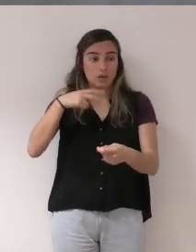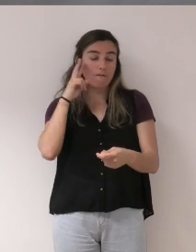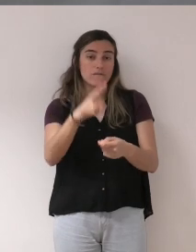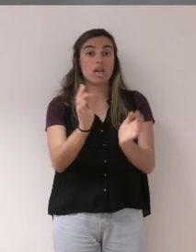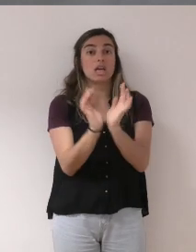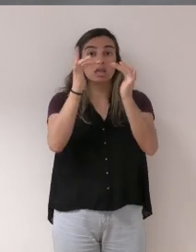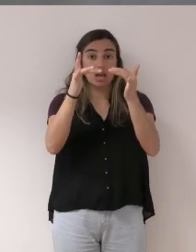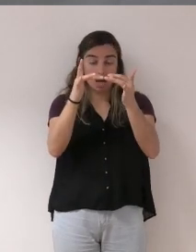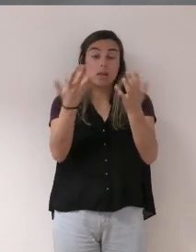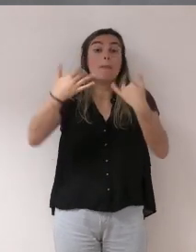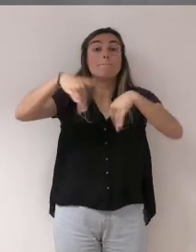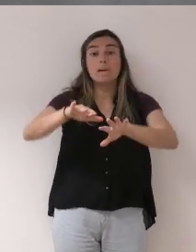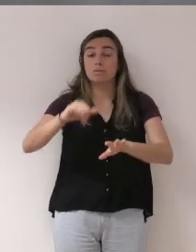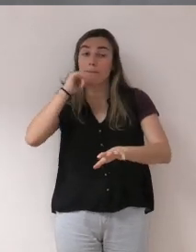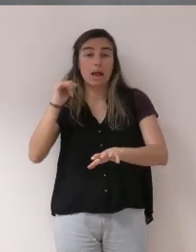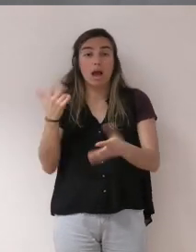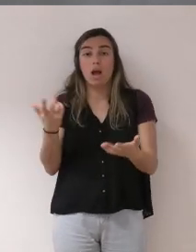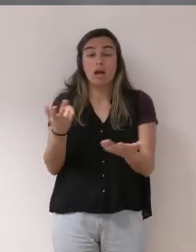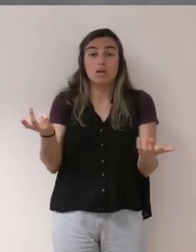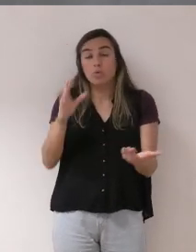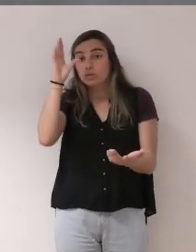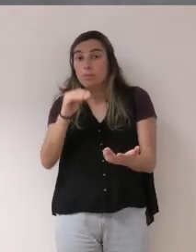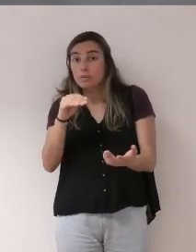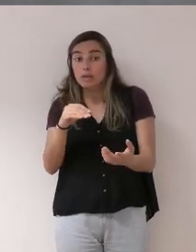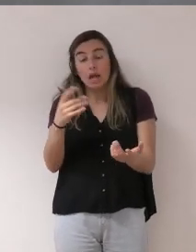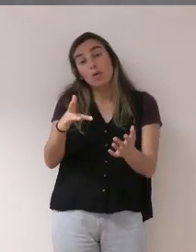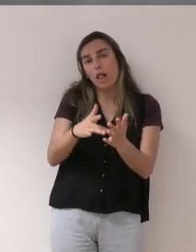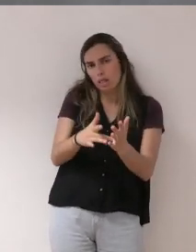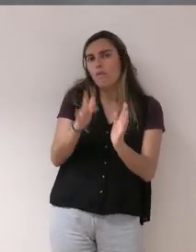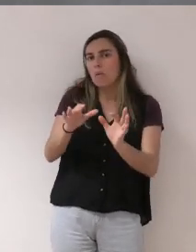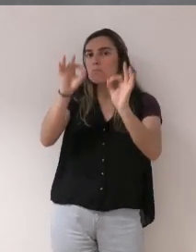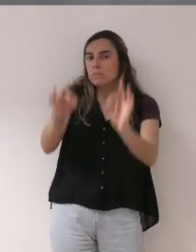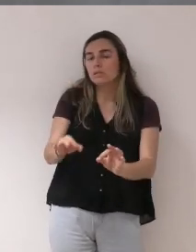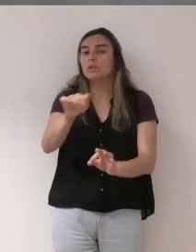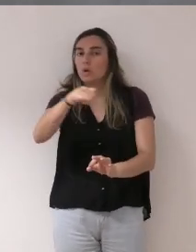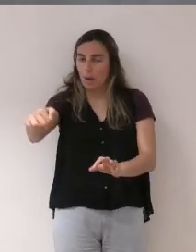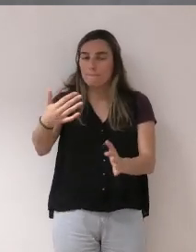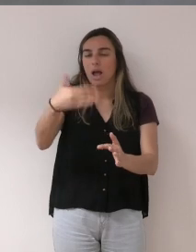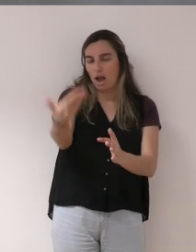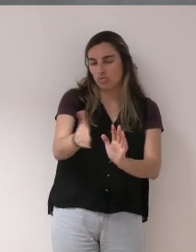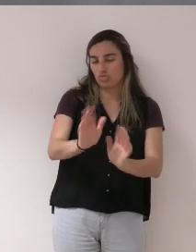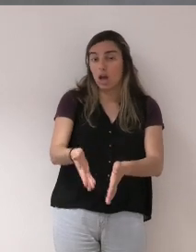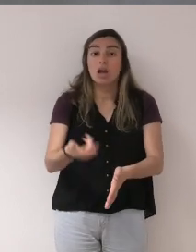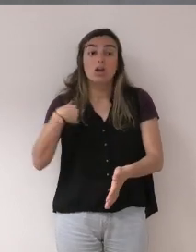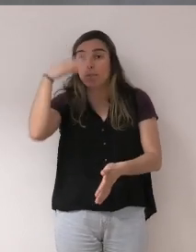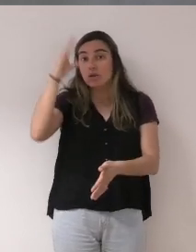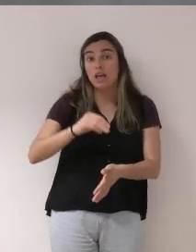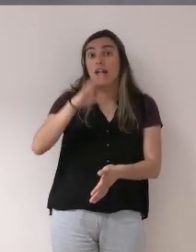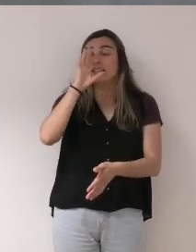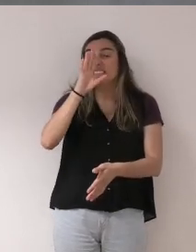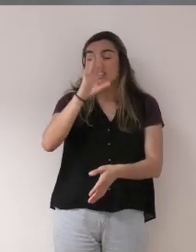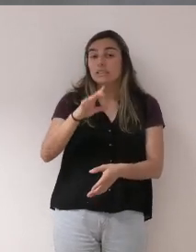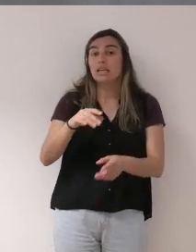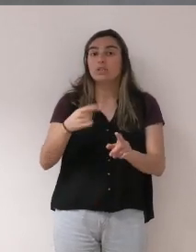não tinha ideia deste livro. E, portanto, eu não sei se esta questão merece alguma